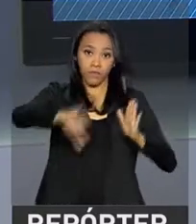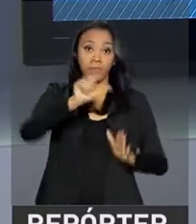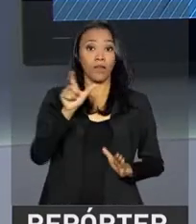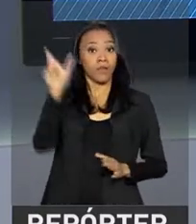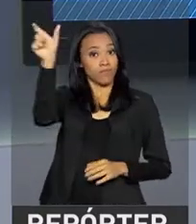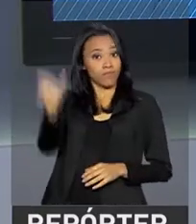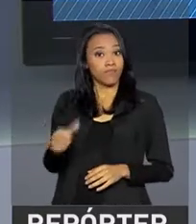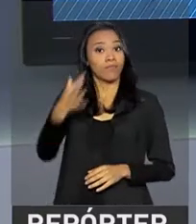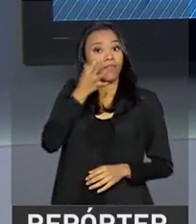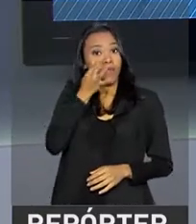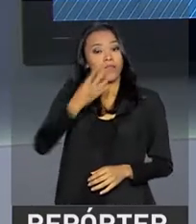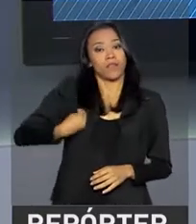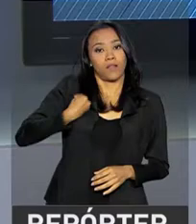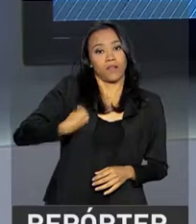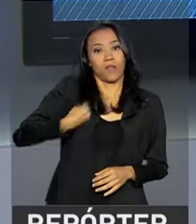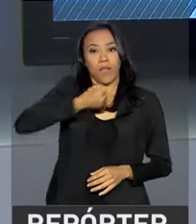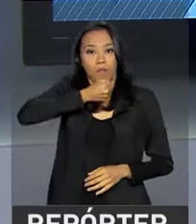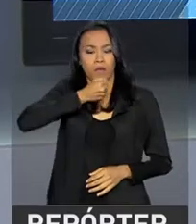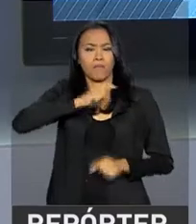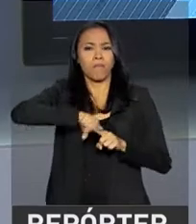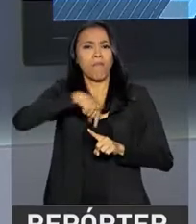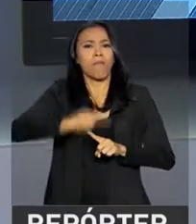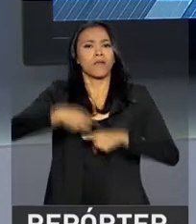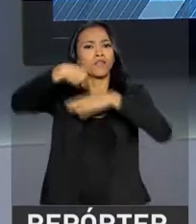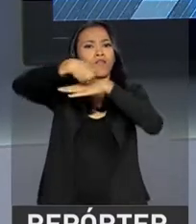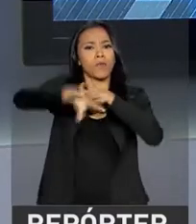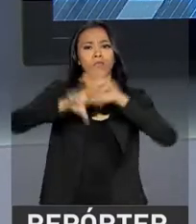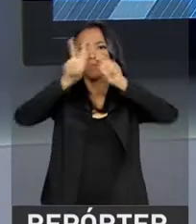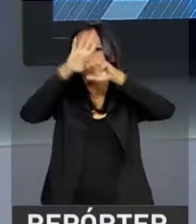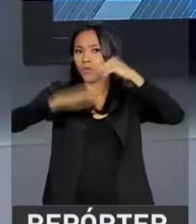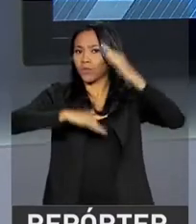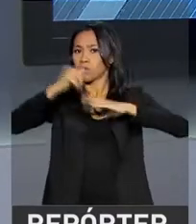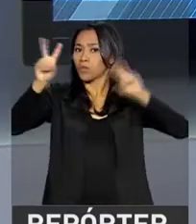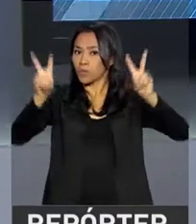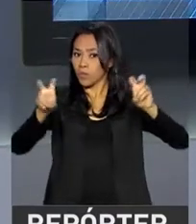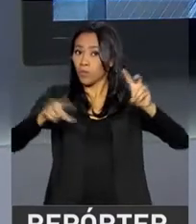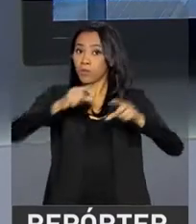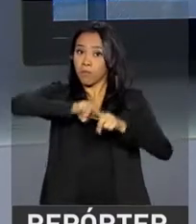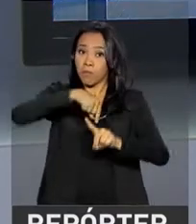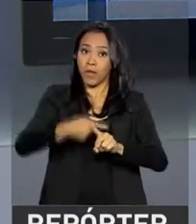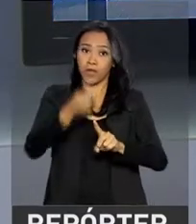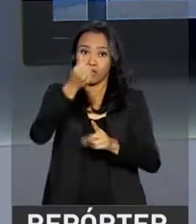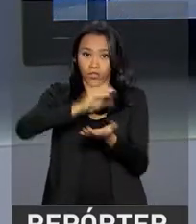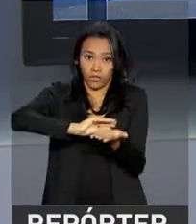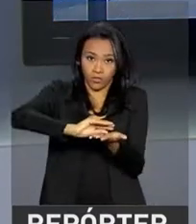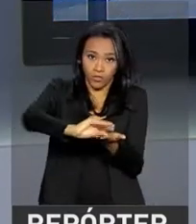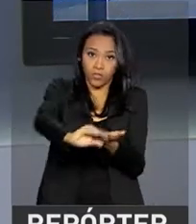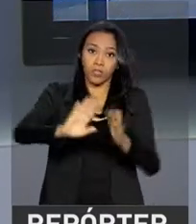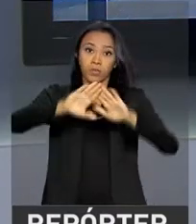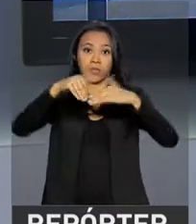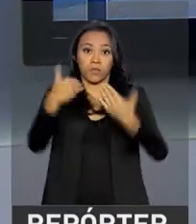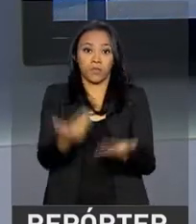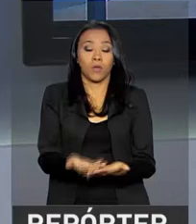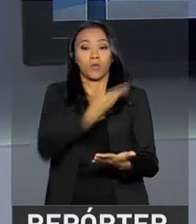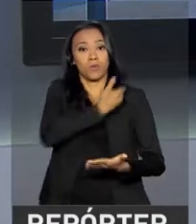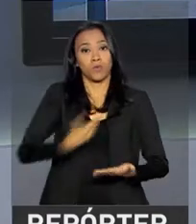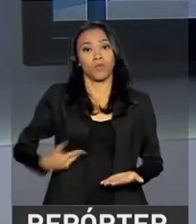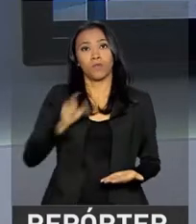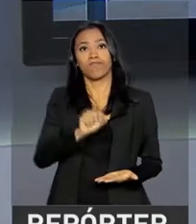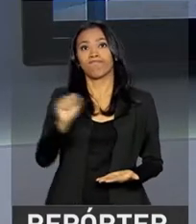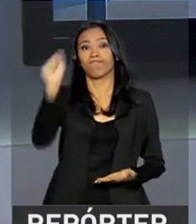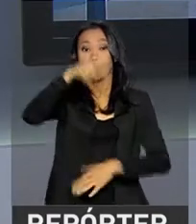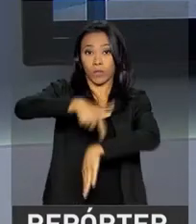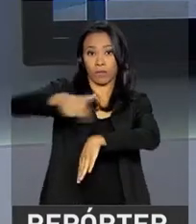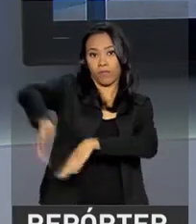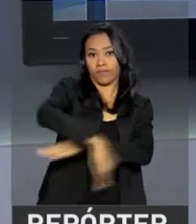pereira que tem mais informações sobre a liberação de recursos para o ensino médio em tempo integral lá né com você